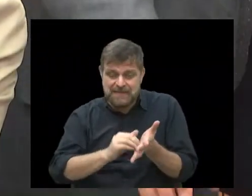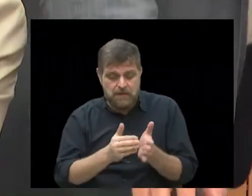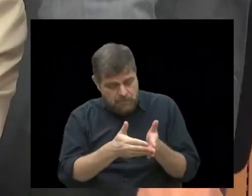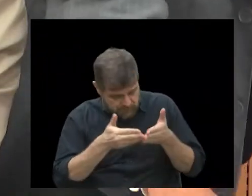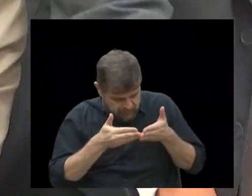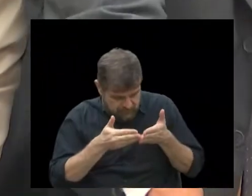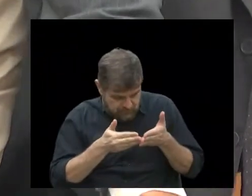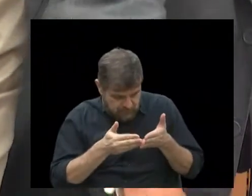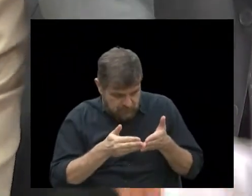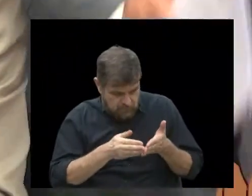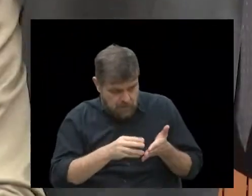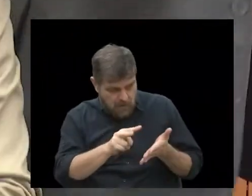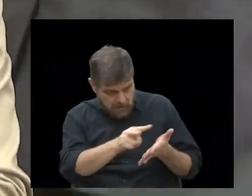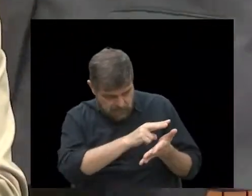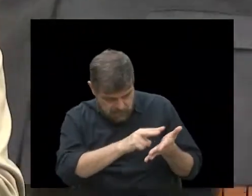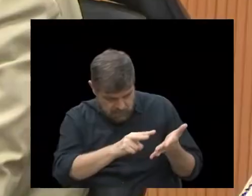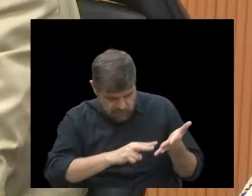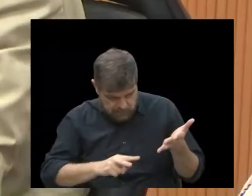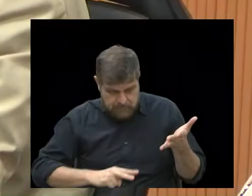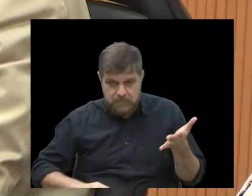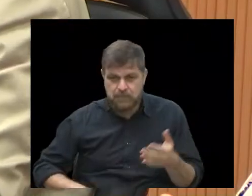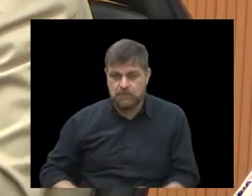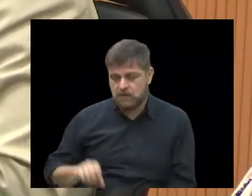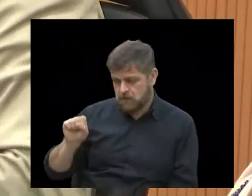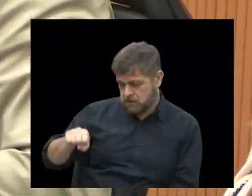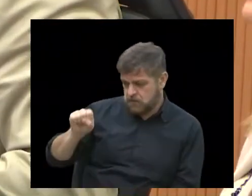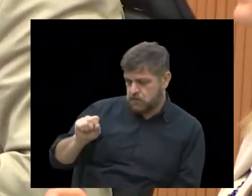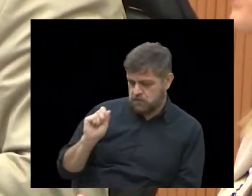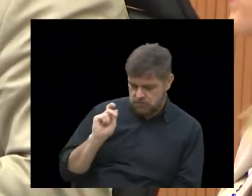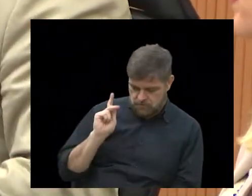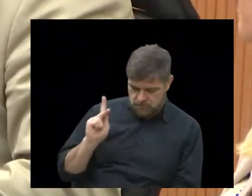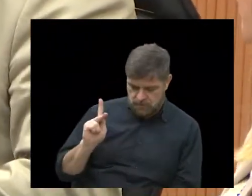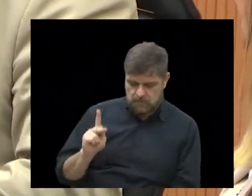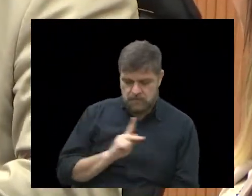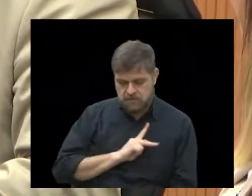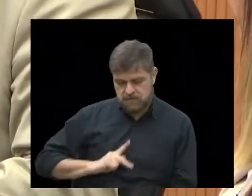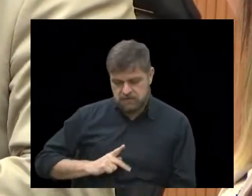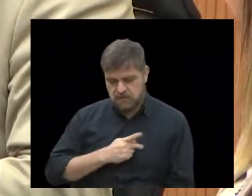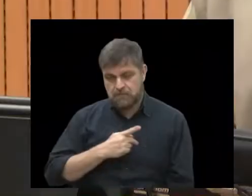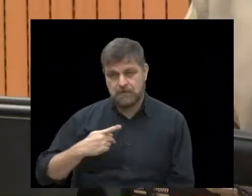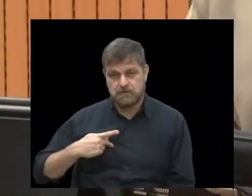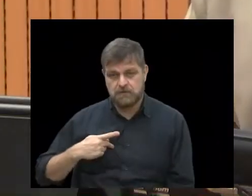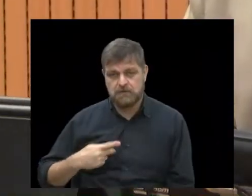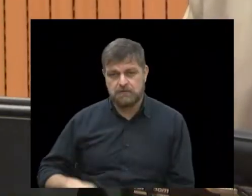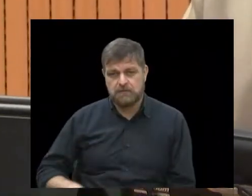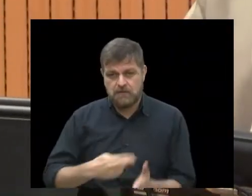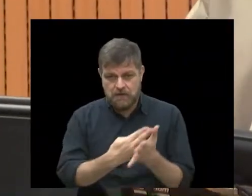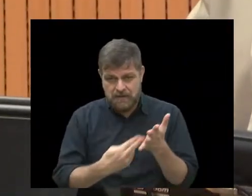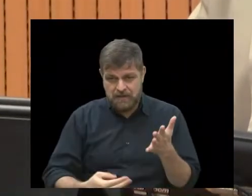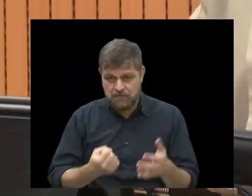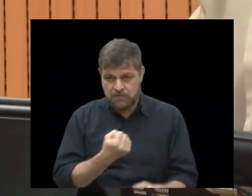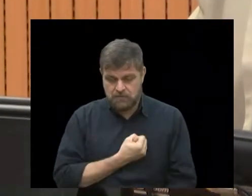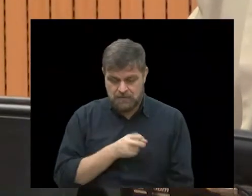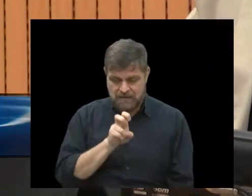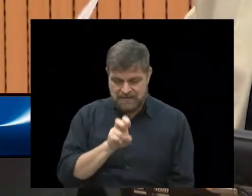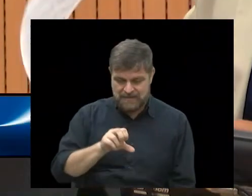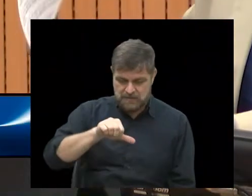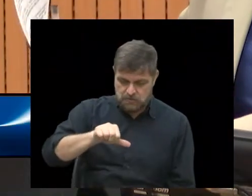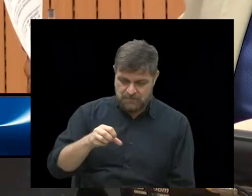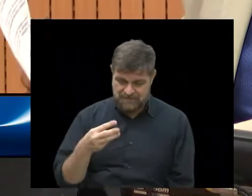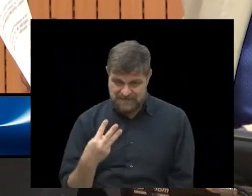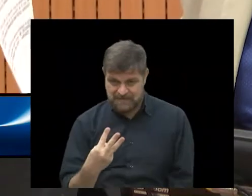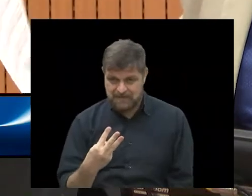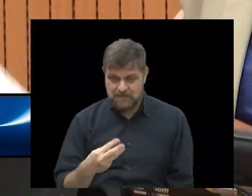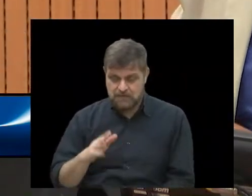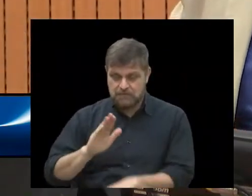favor, faça a leitura na íntegra. Pois não, senhor presidente, pastor Elias Azevedo. Seu requerimento número 593,